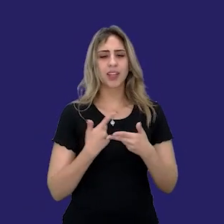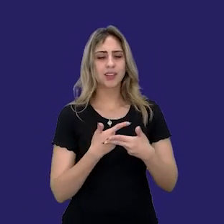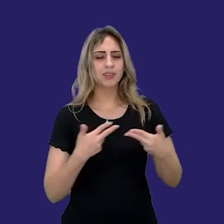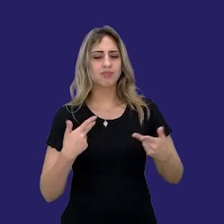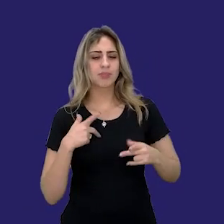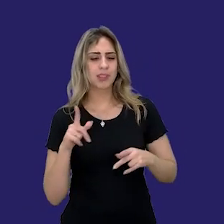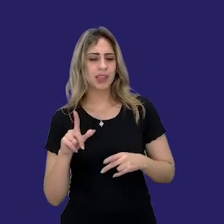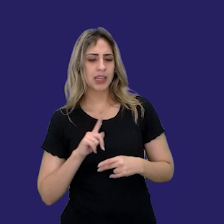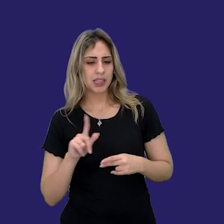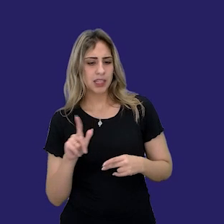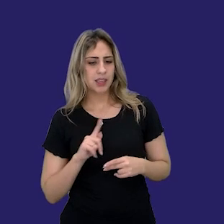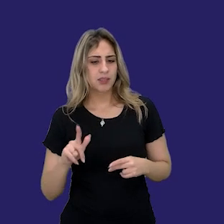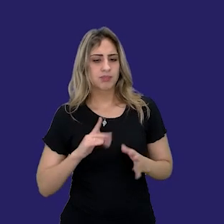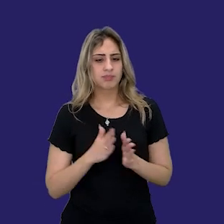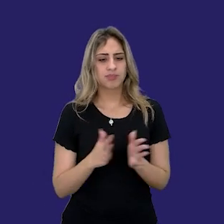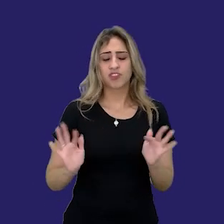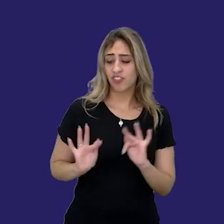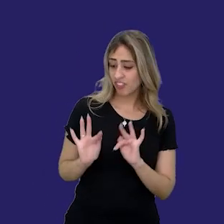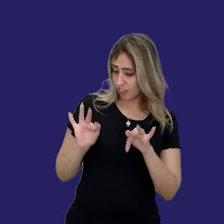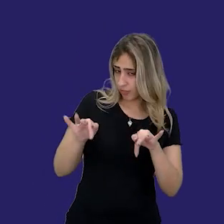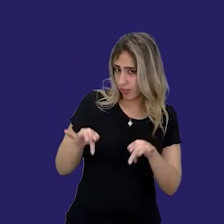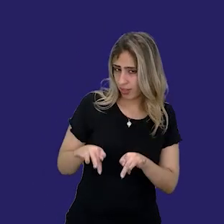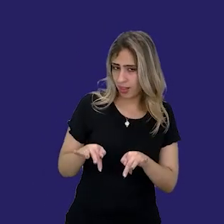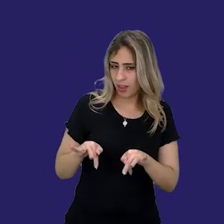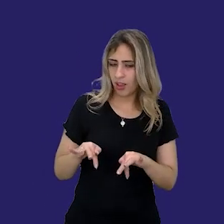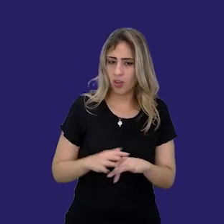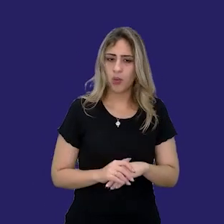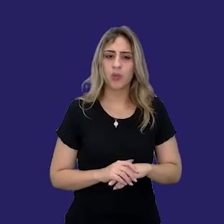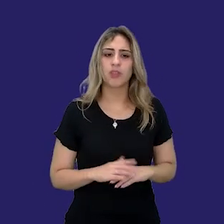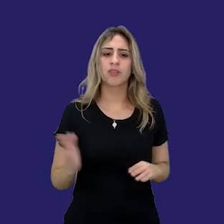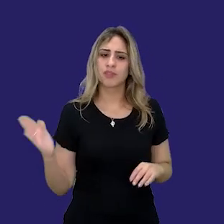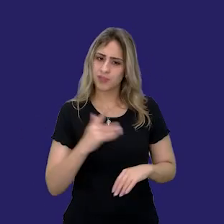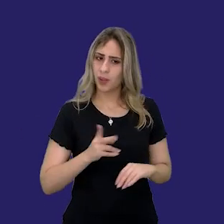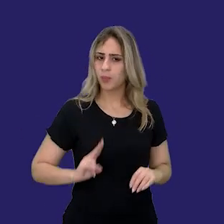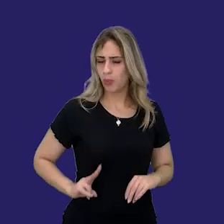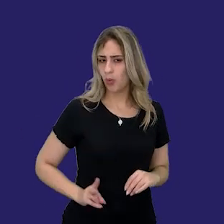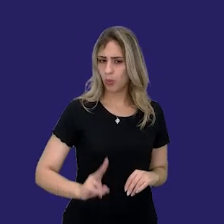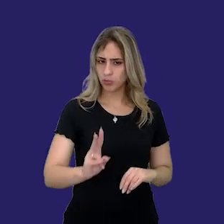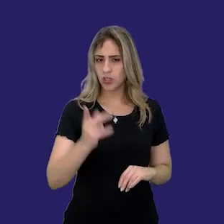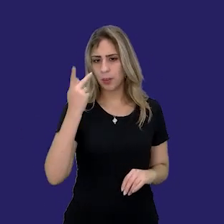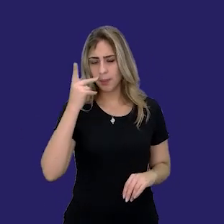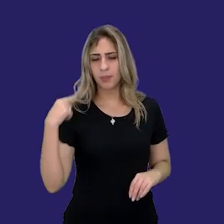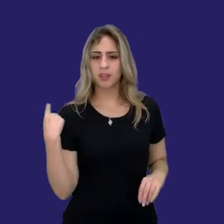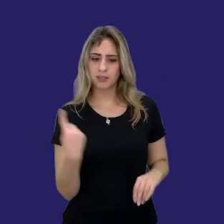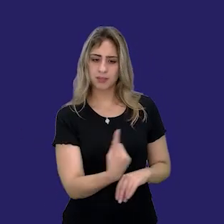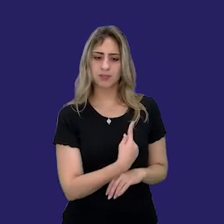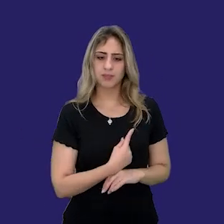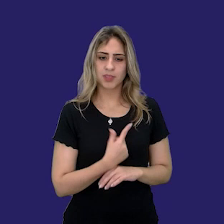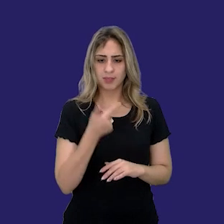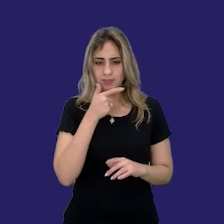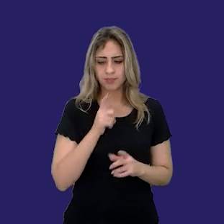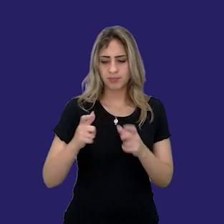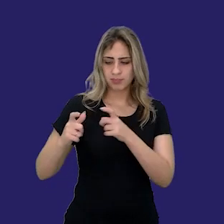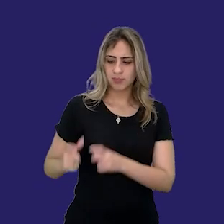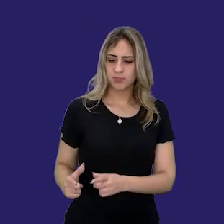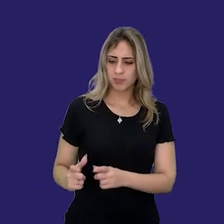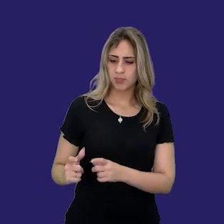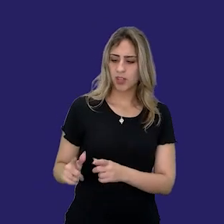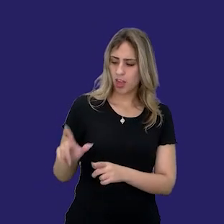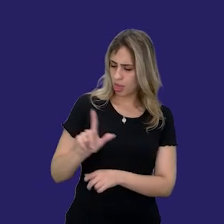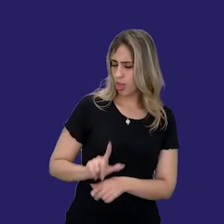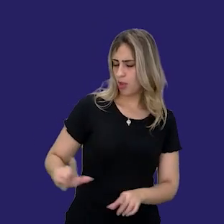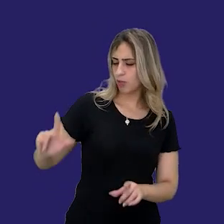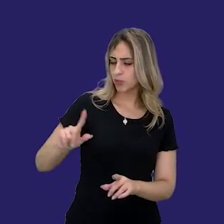temos um tratinho final aí e vamos continuar para a gente se localizar. E é